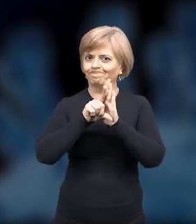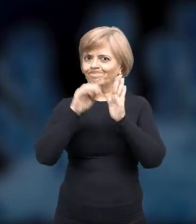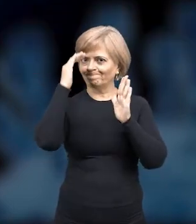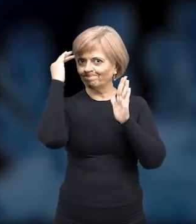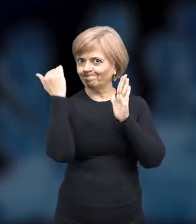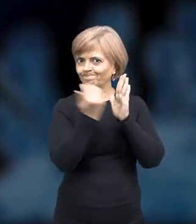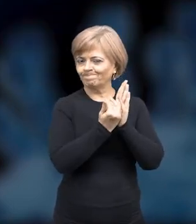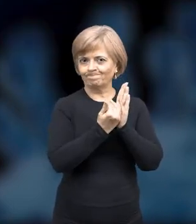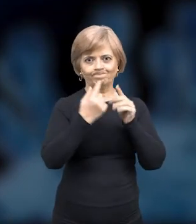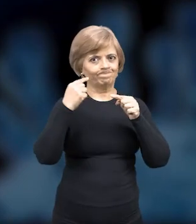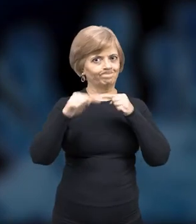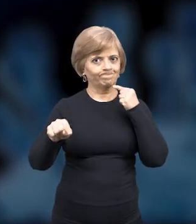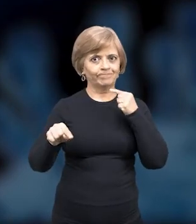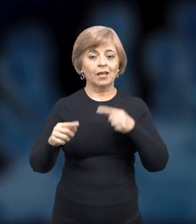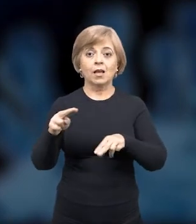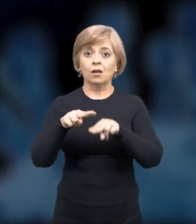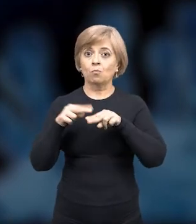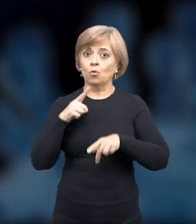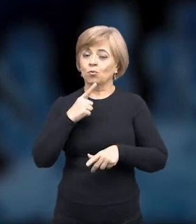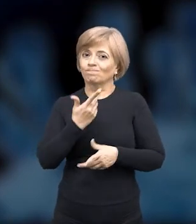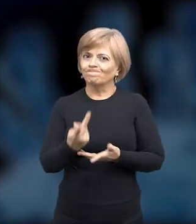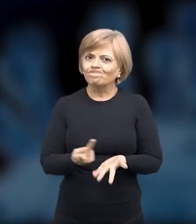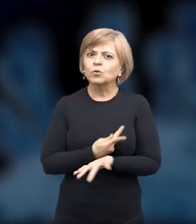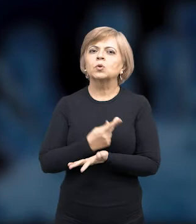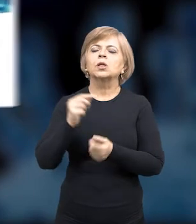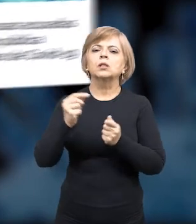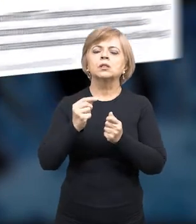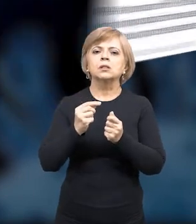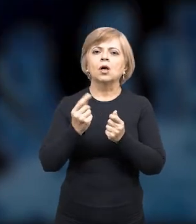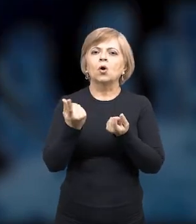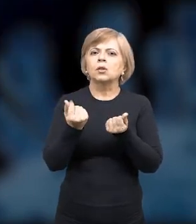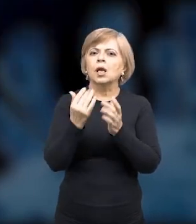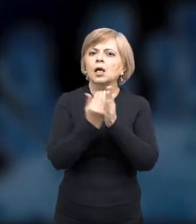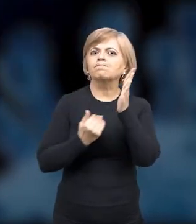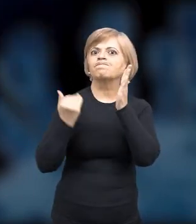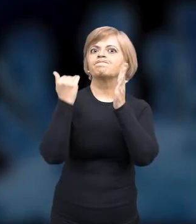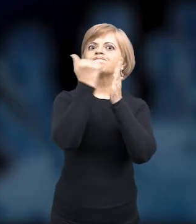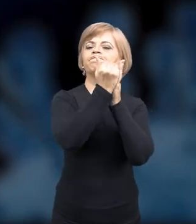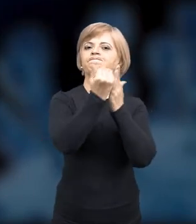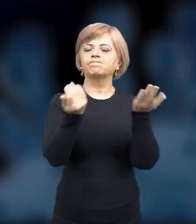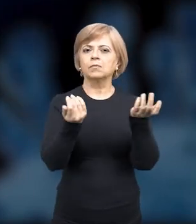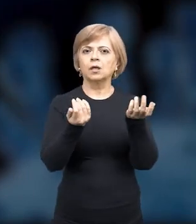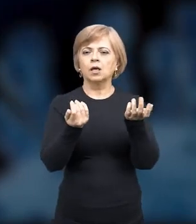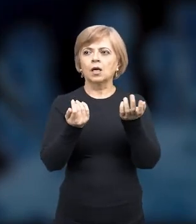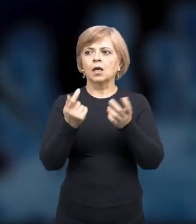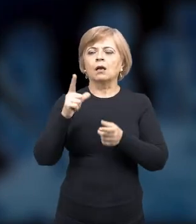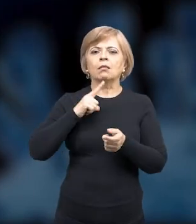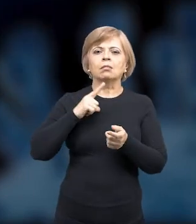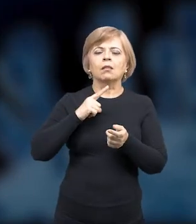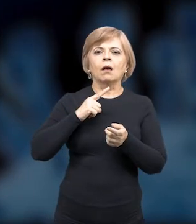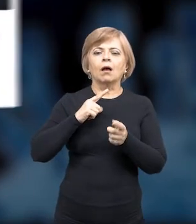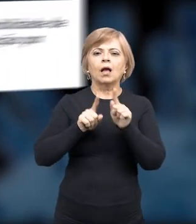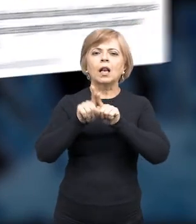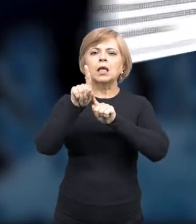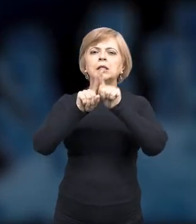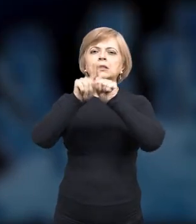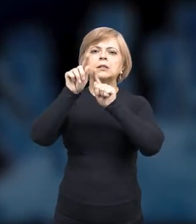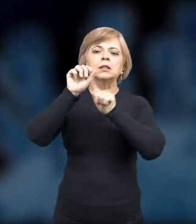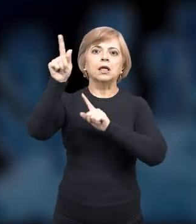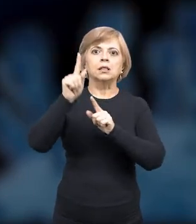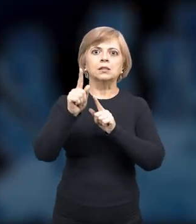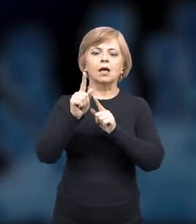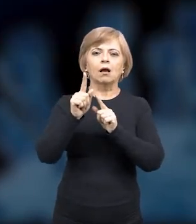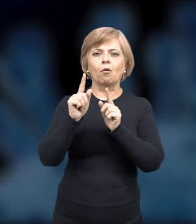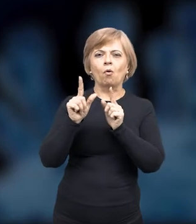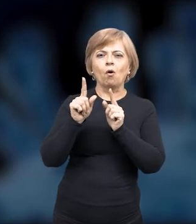dessas ilegalidades relacionadas a sobrepreço, superfaturamento, fragmentação de licitação, direcionamento de licitação,